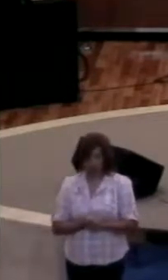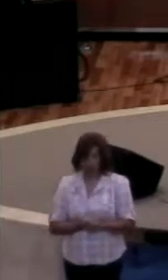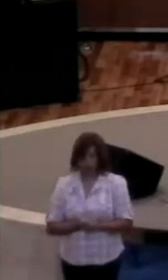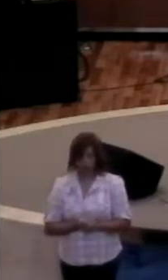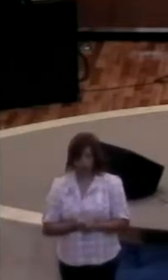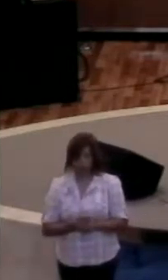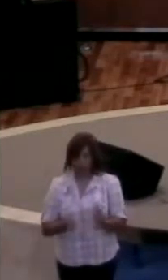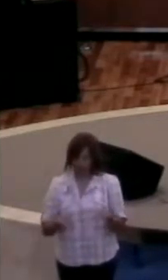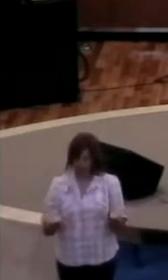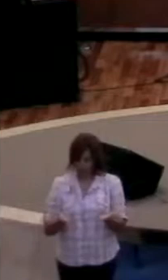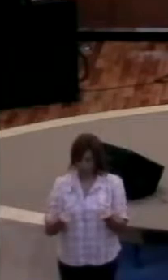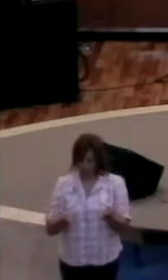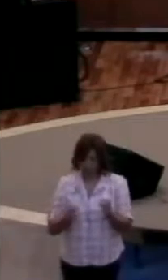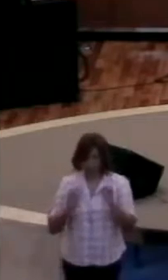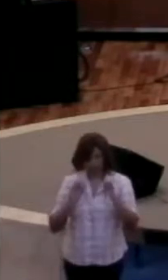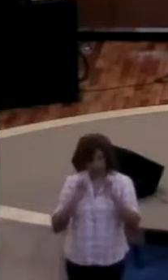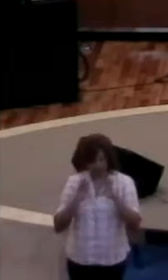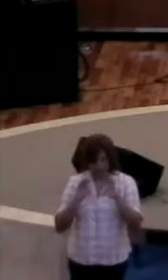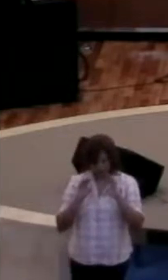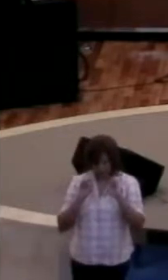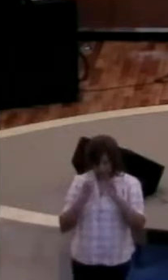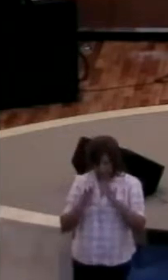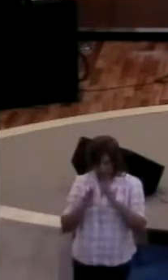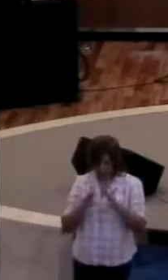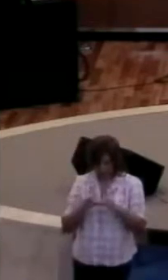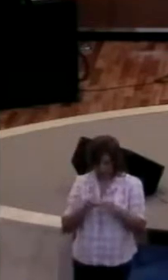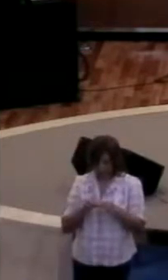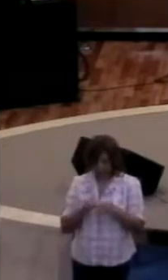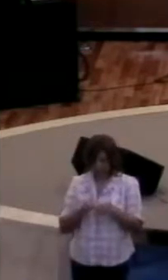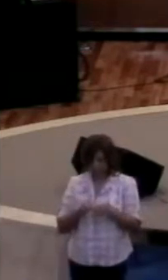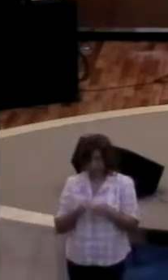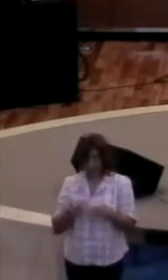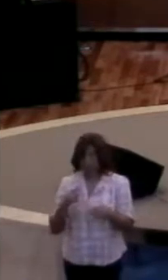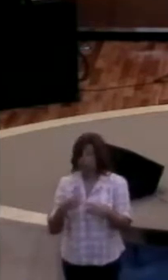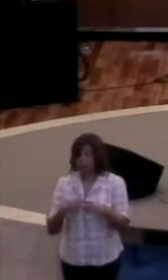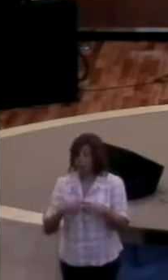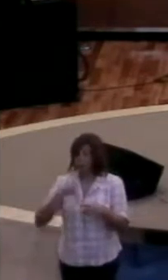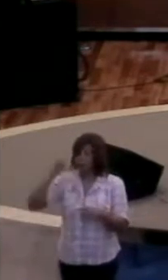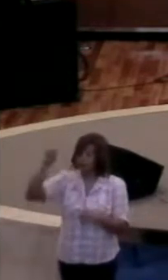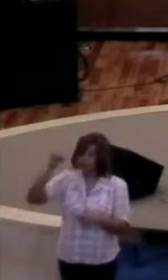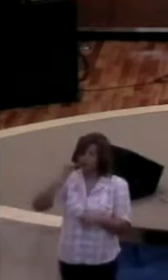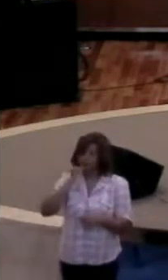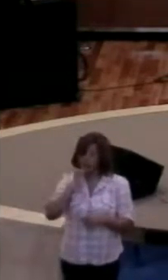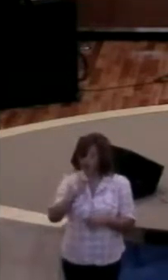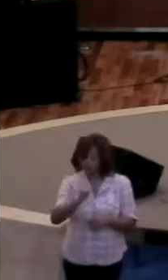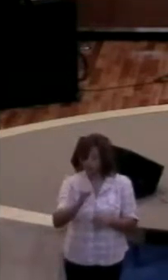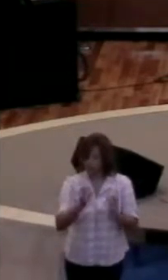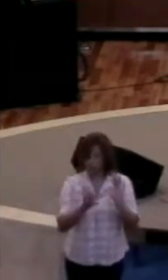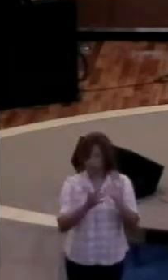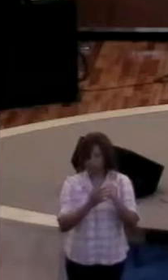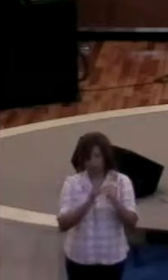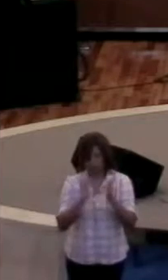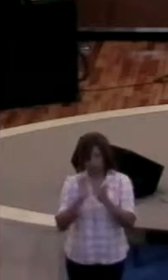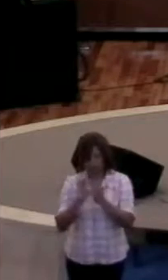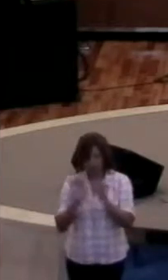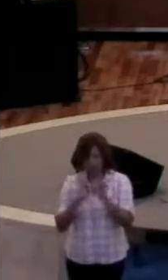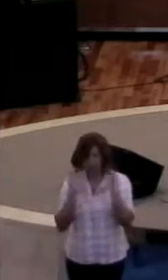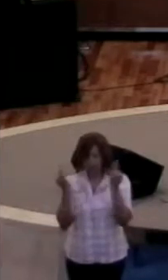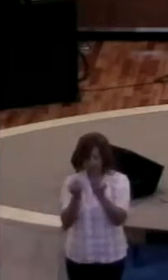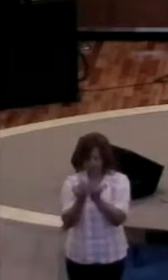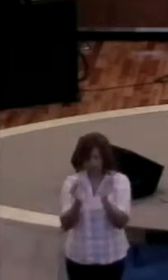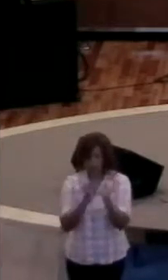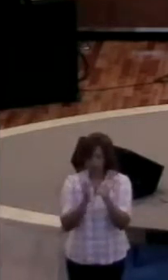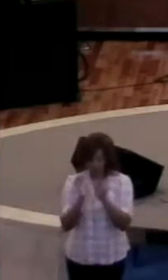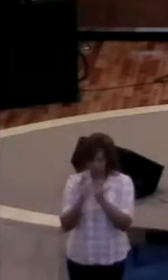algumas lições sobre isto. Por que que Deus manda Jesus fugir? No caso aqui é a sua família, Jesus era uma criança, um